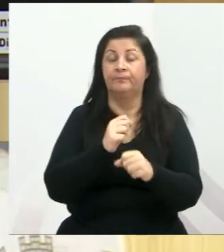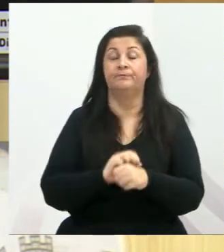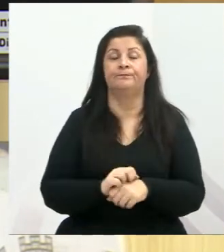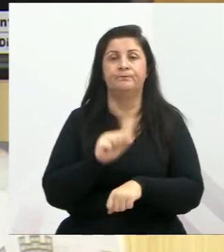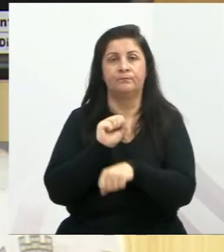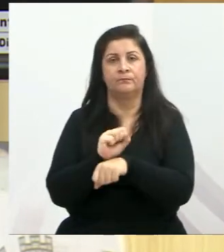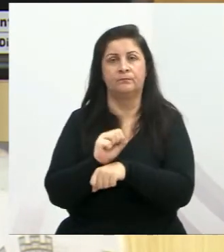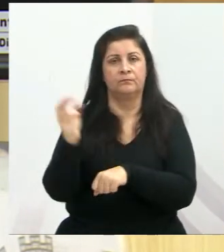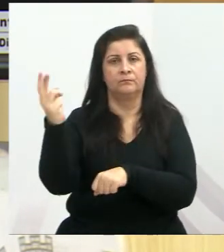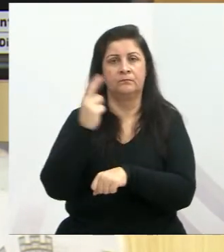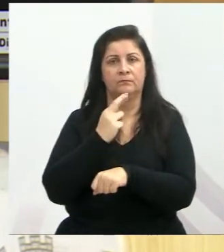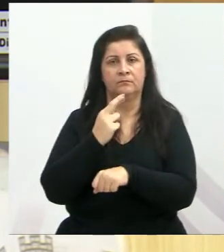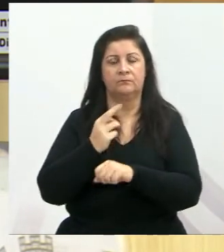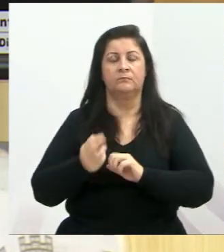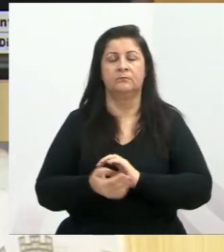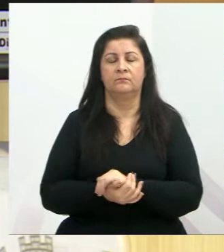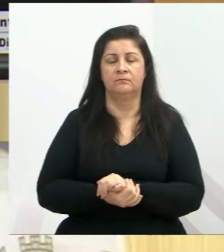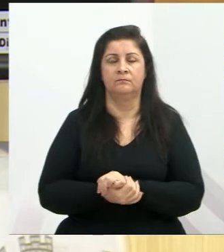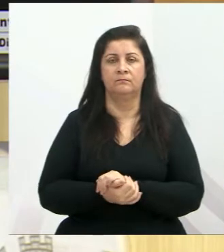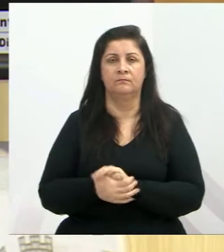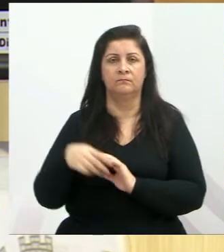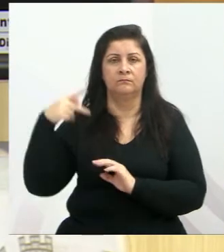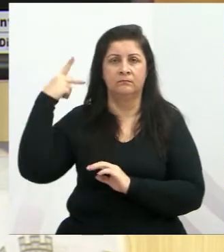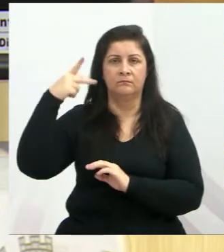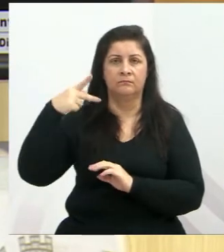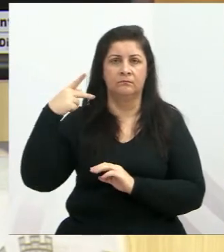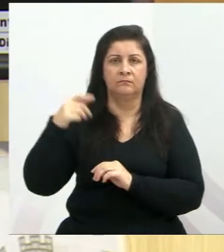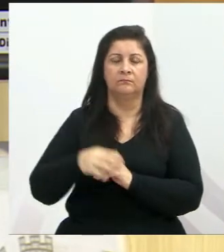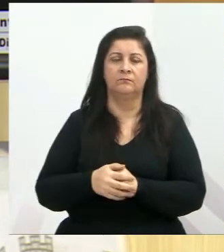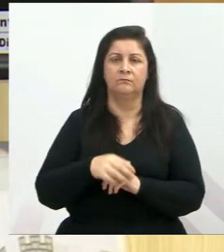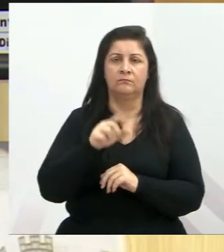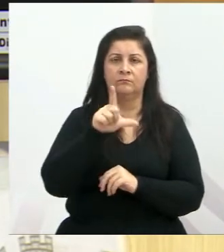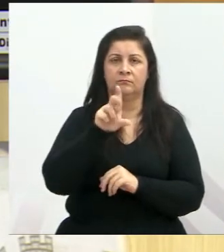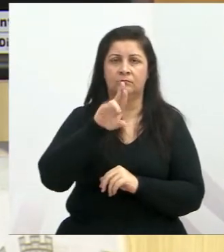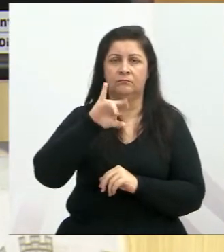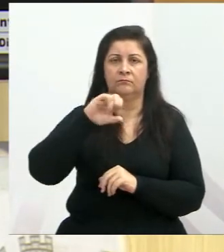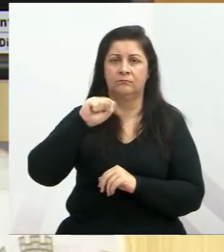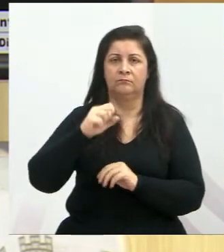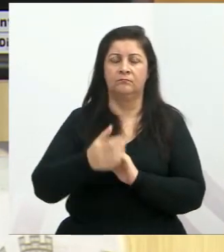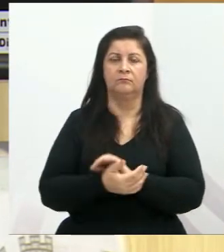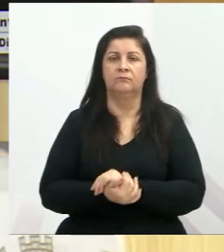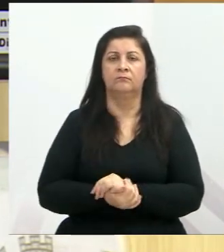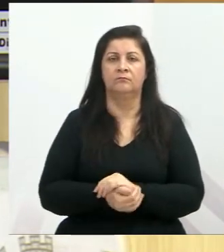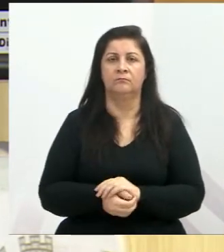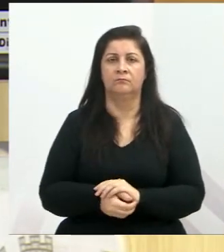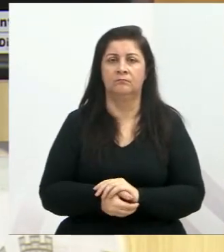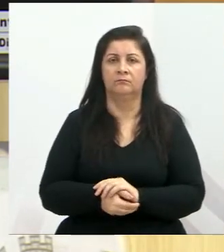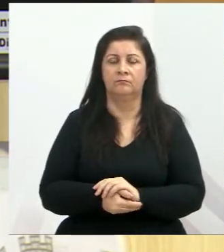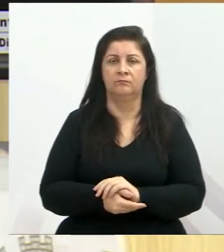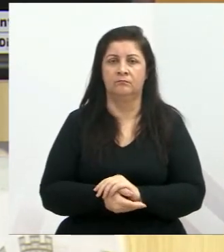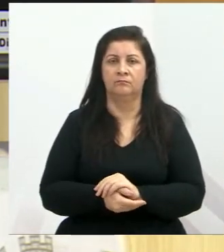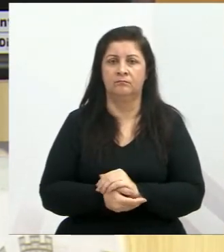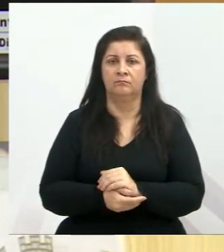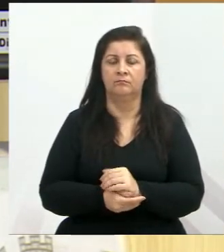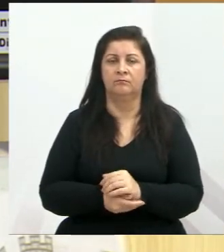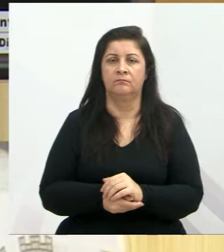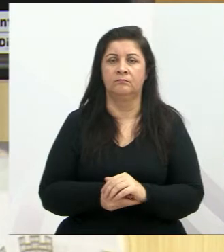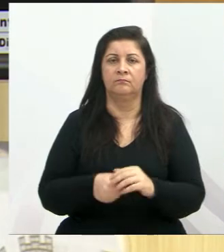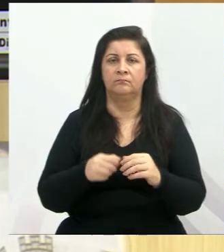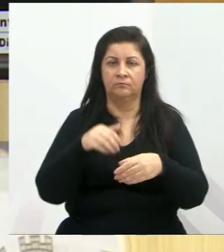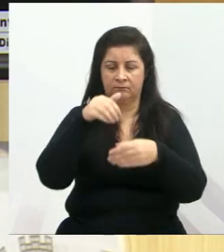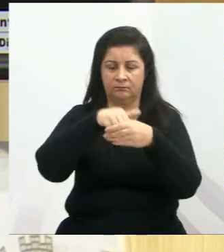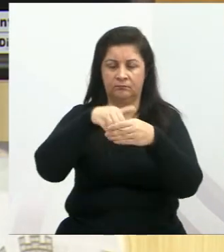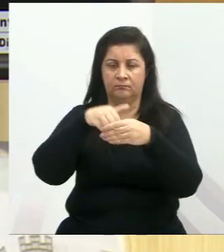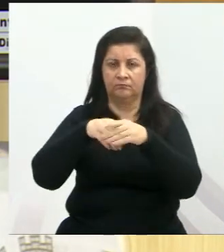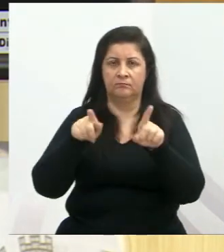manifestação, autoria vereador Luiz Flávio. Senhor presidente, essa foi solicitada a votação